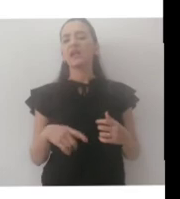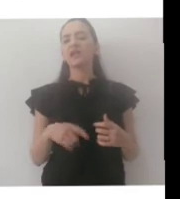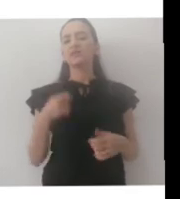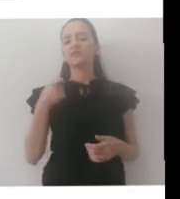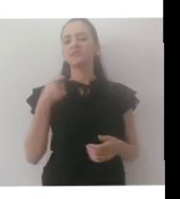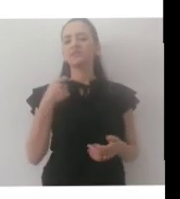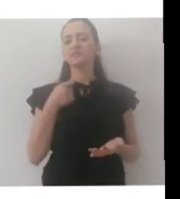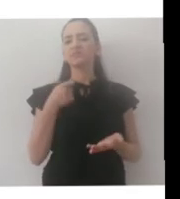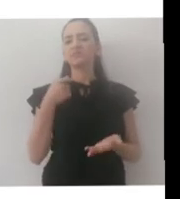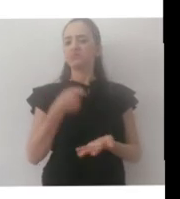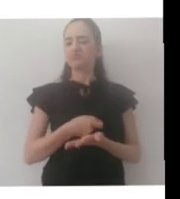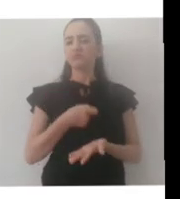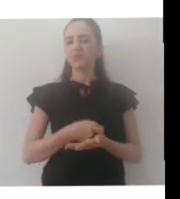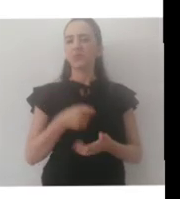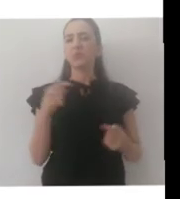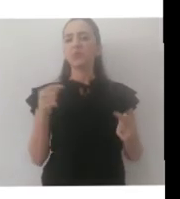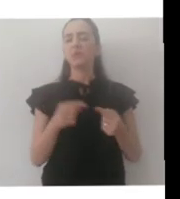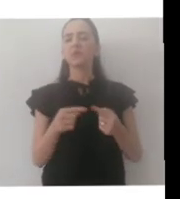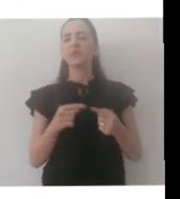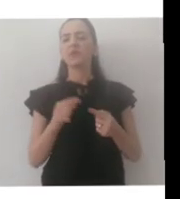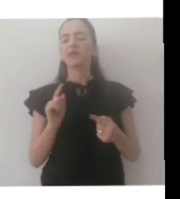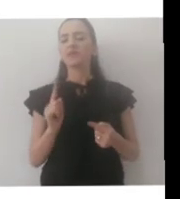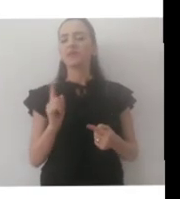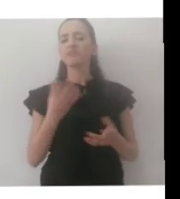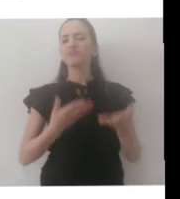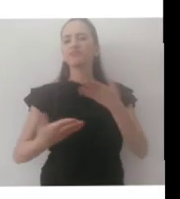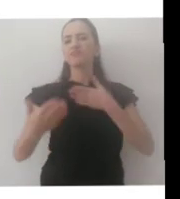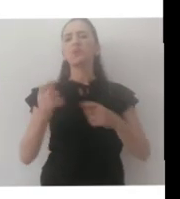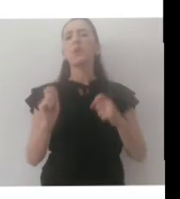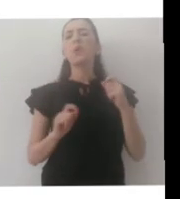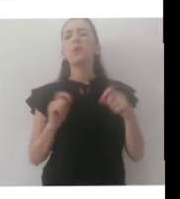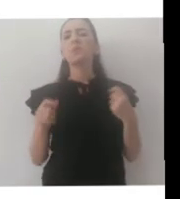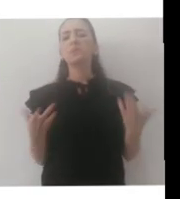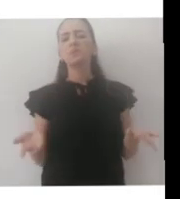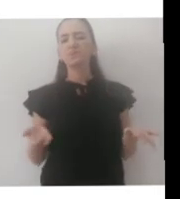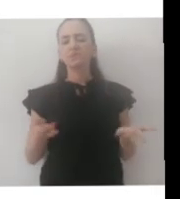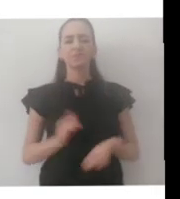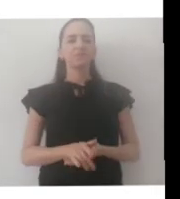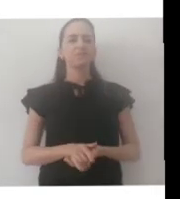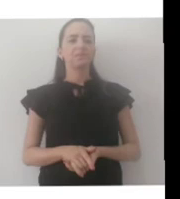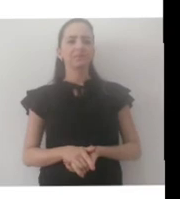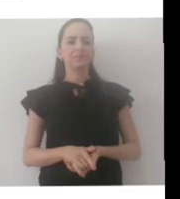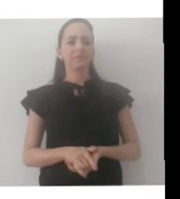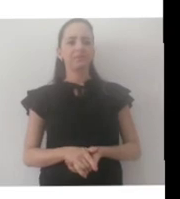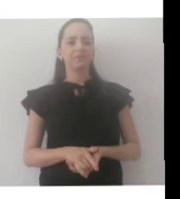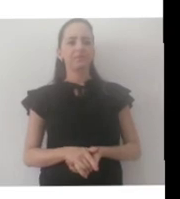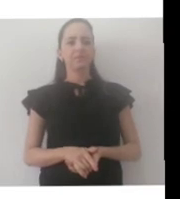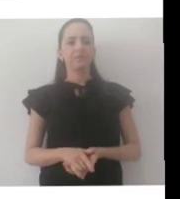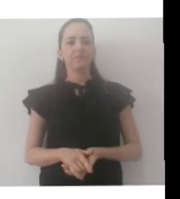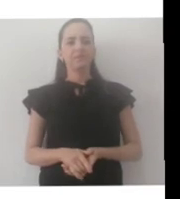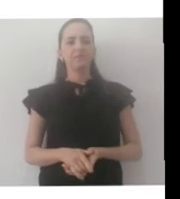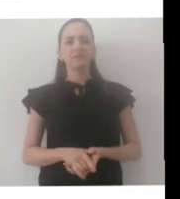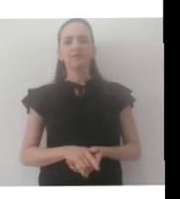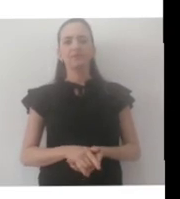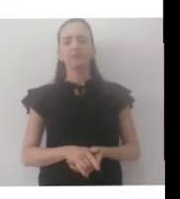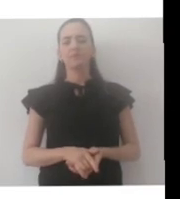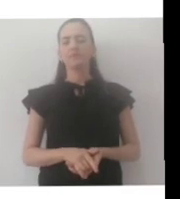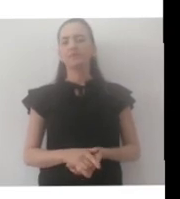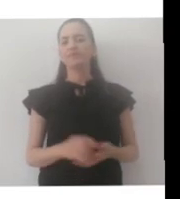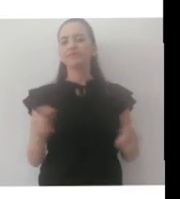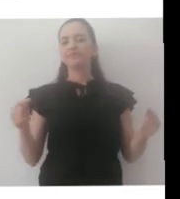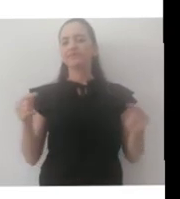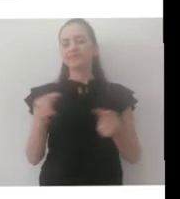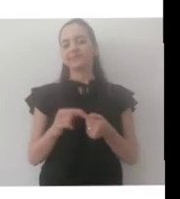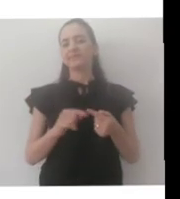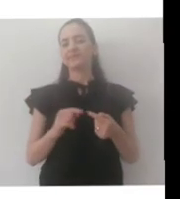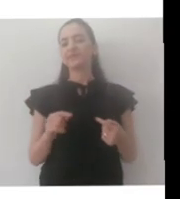chamou de sanções por reciprocidade. Ele fala também que existem sanções por reciprocidade. As sanções por reciprocidade